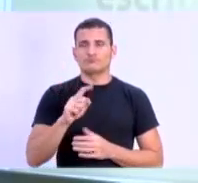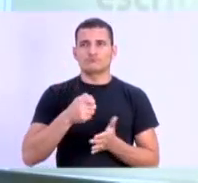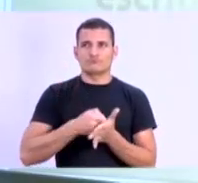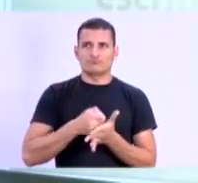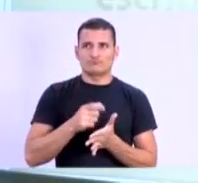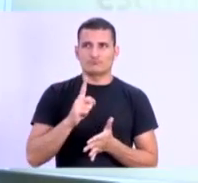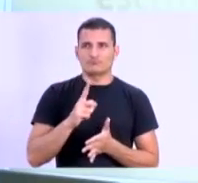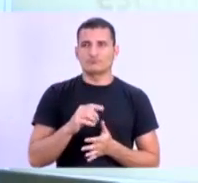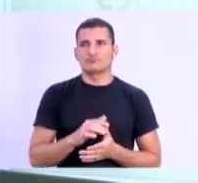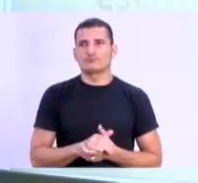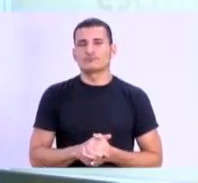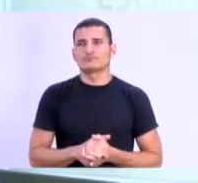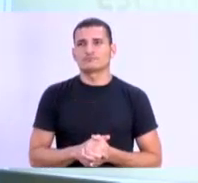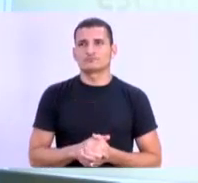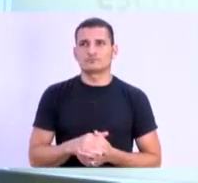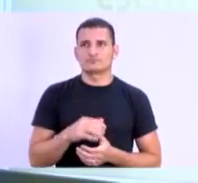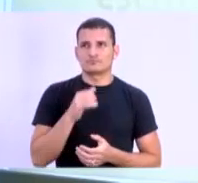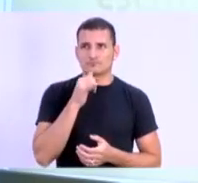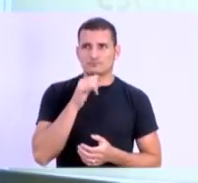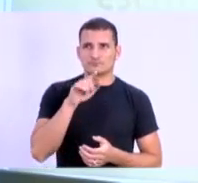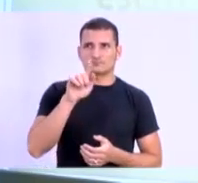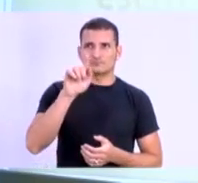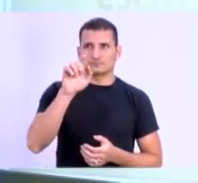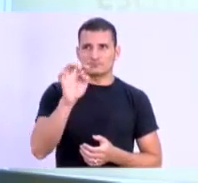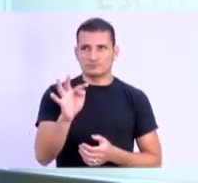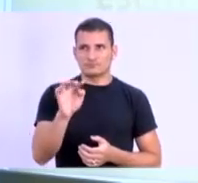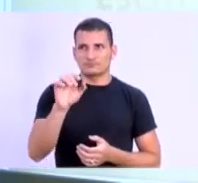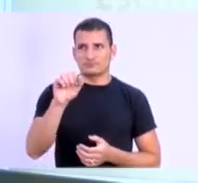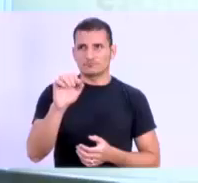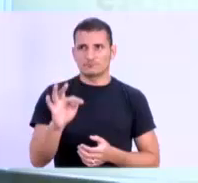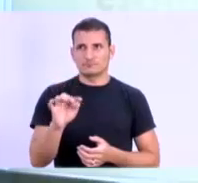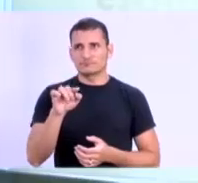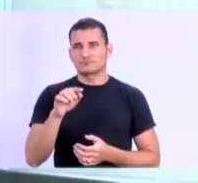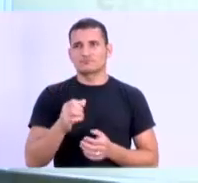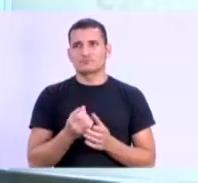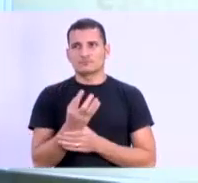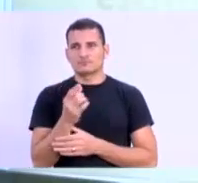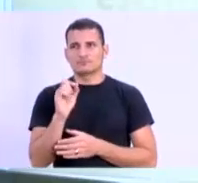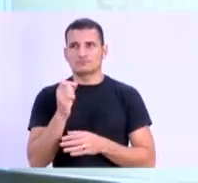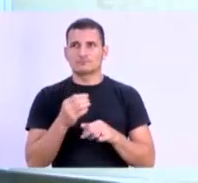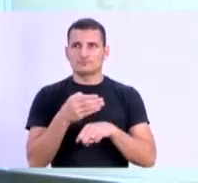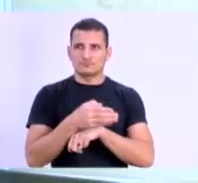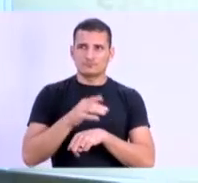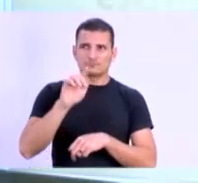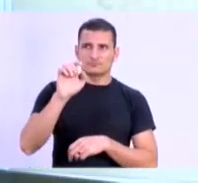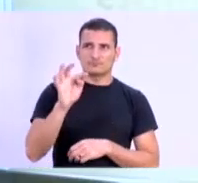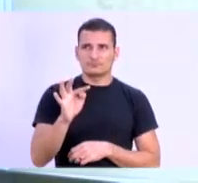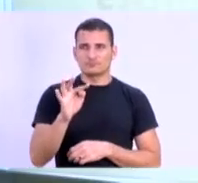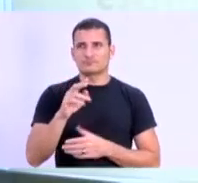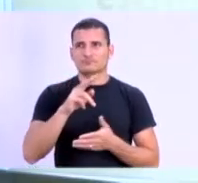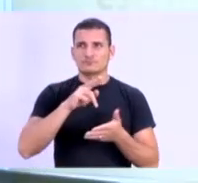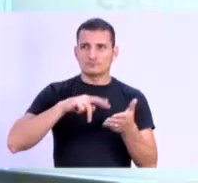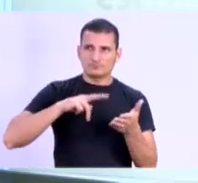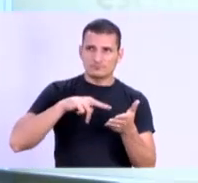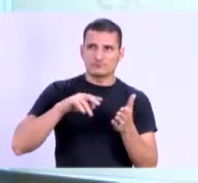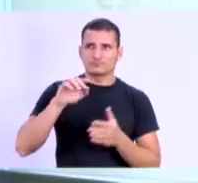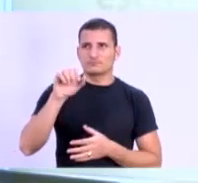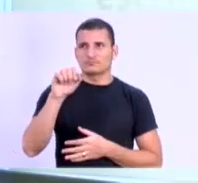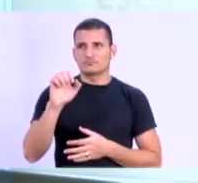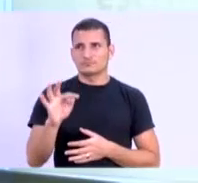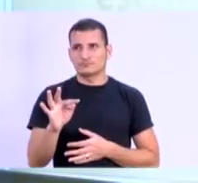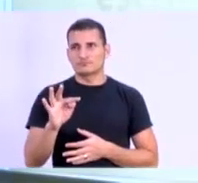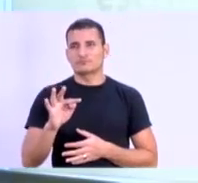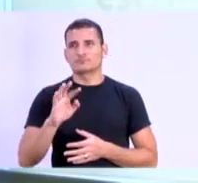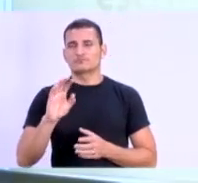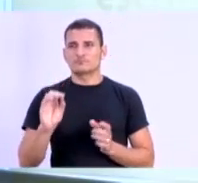A questão é que se você criar o get e o set, é que você está criando um mecanismo de acesso. Get, você está criando mecanismos para leitura, e o set, você está criando